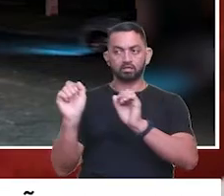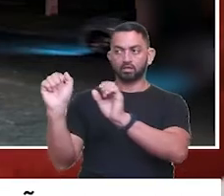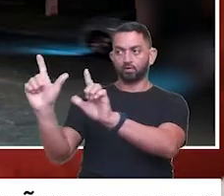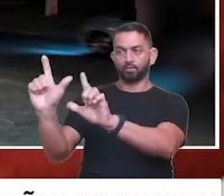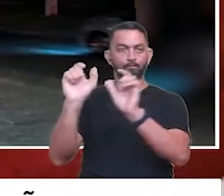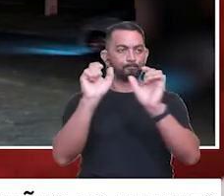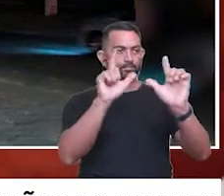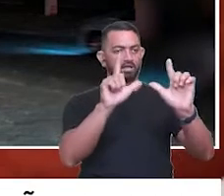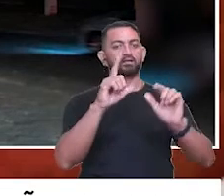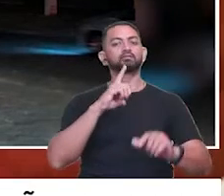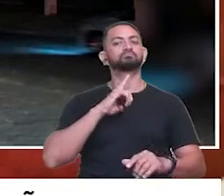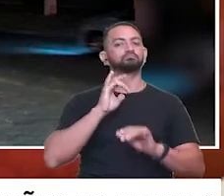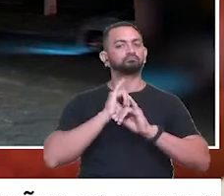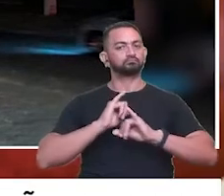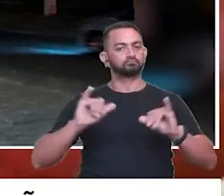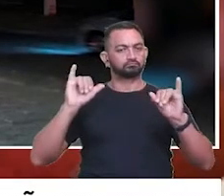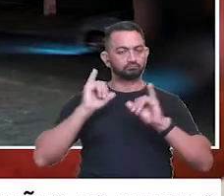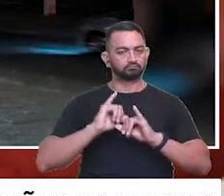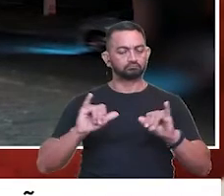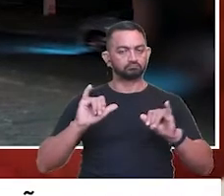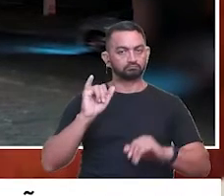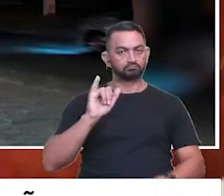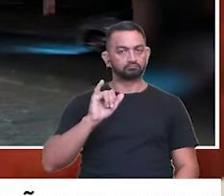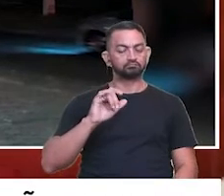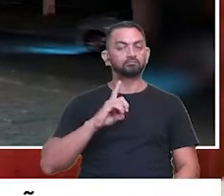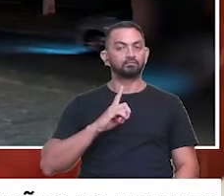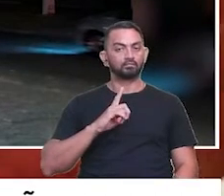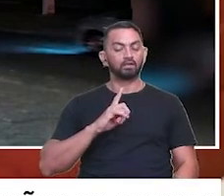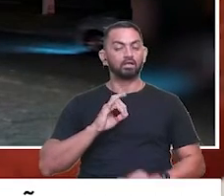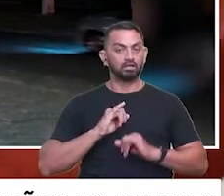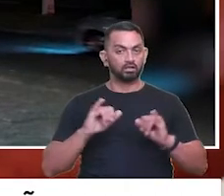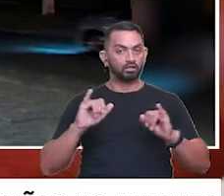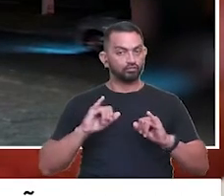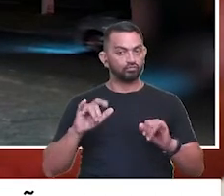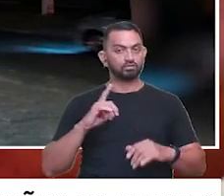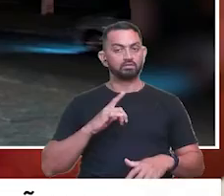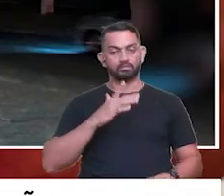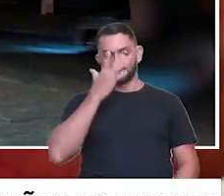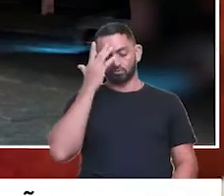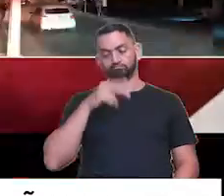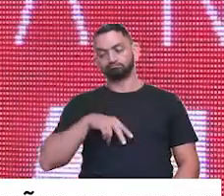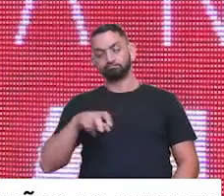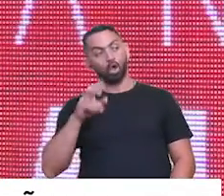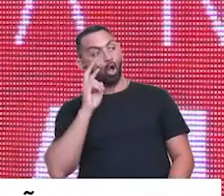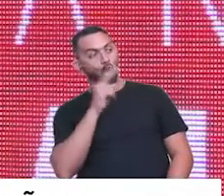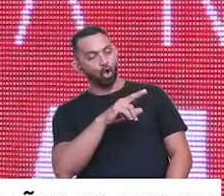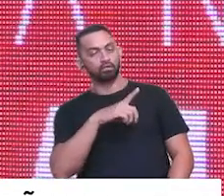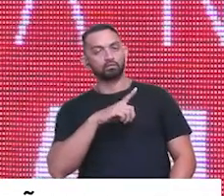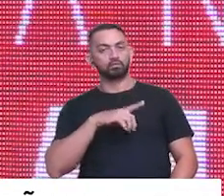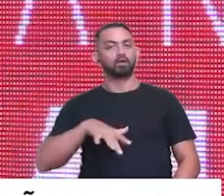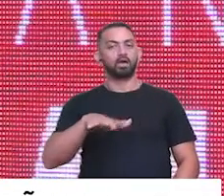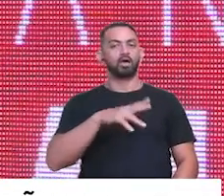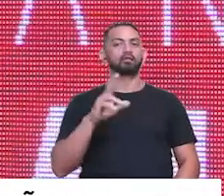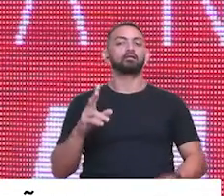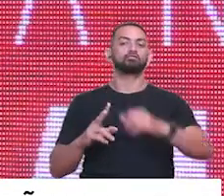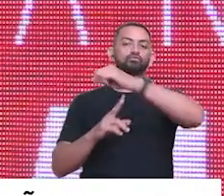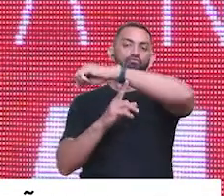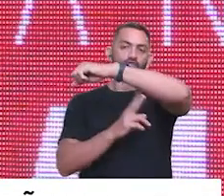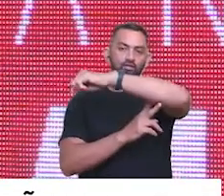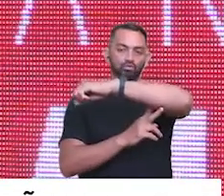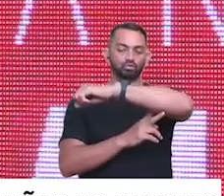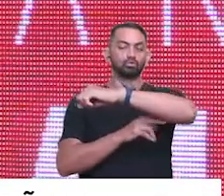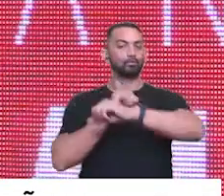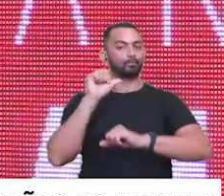fique de olho nas placas elas vão sendo atualizadas para que essa informação chega todo mundo que passa ali por aquela área do